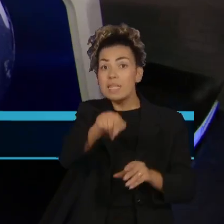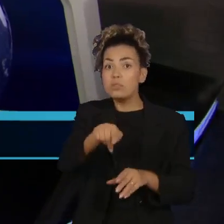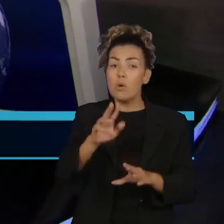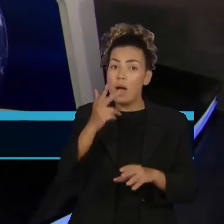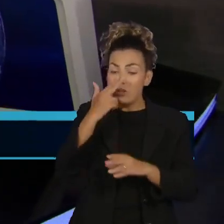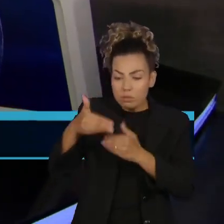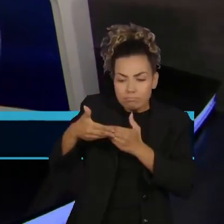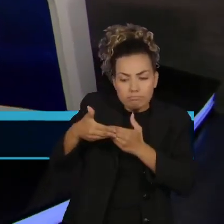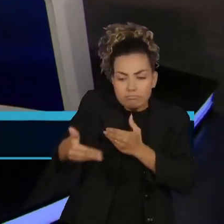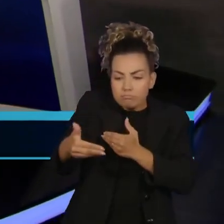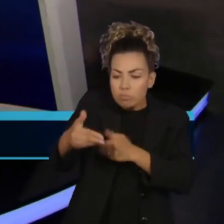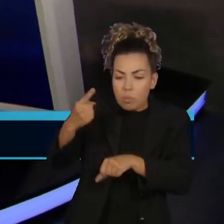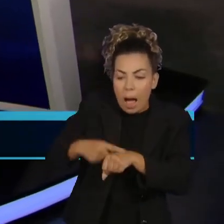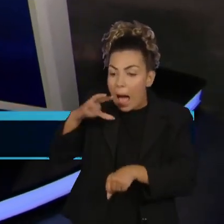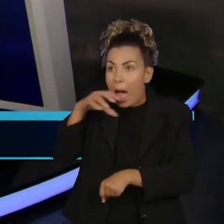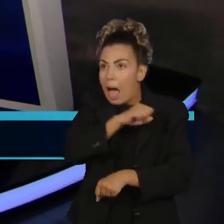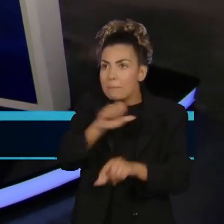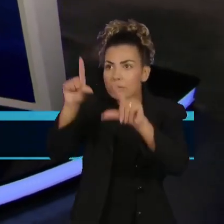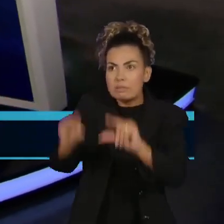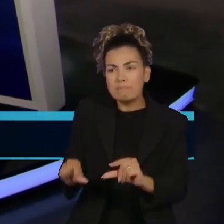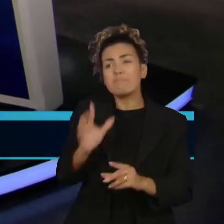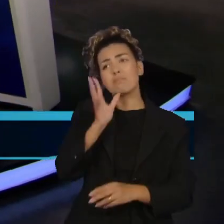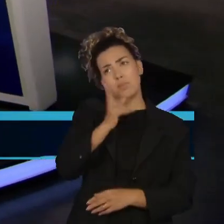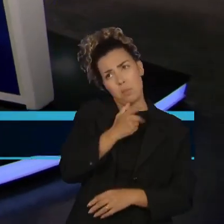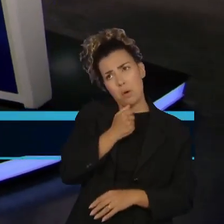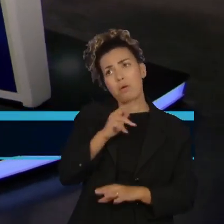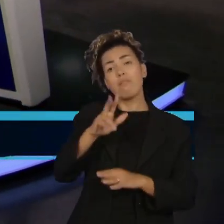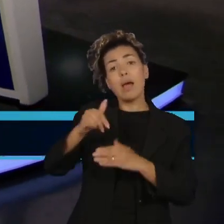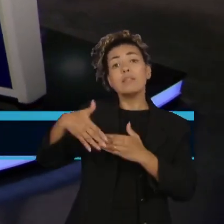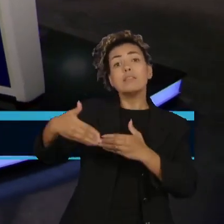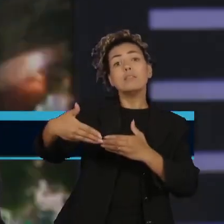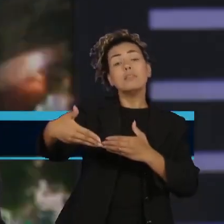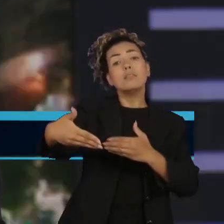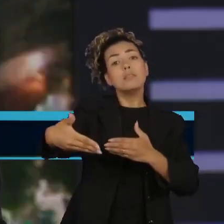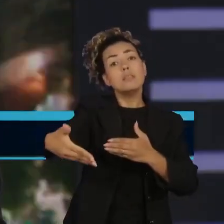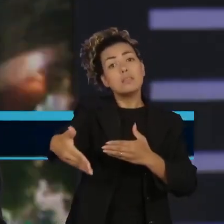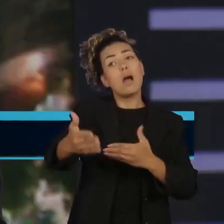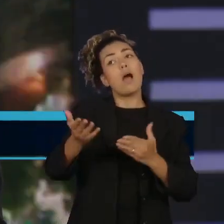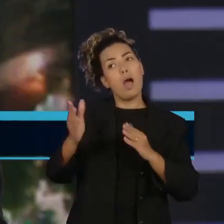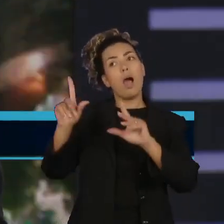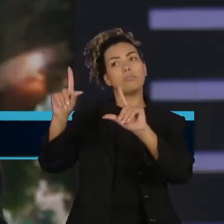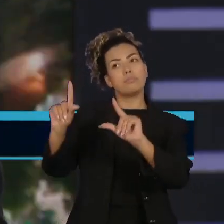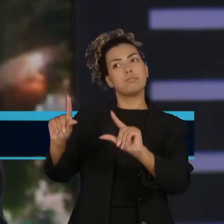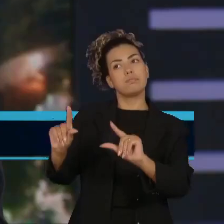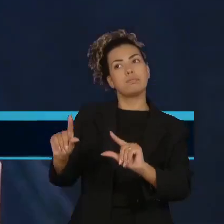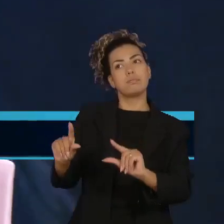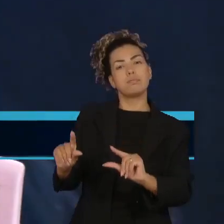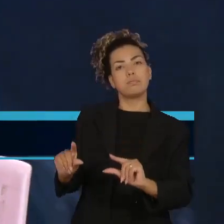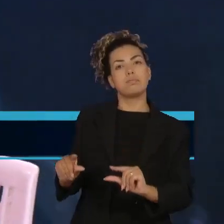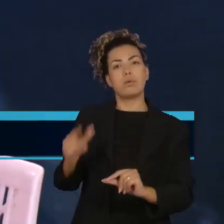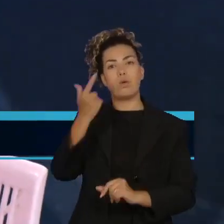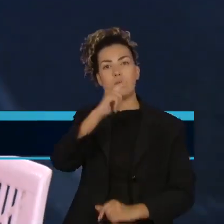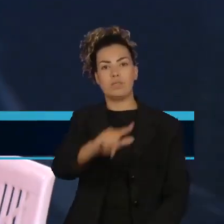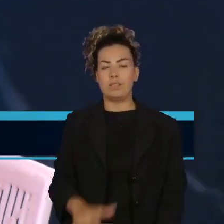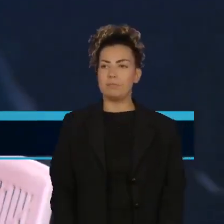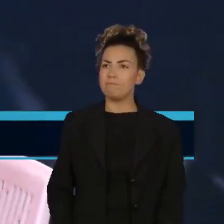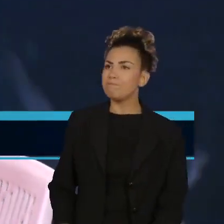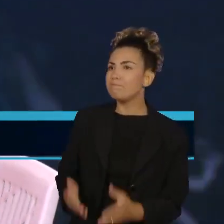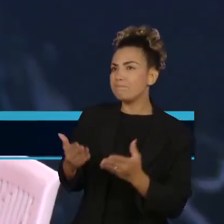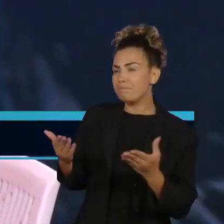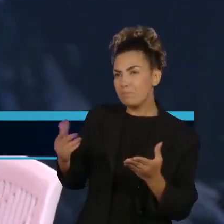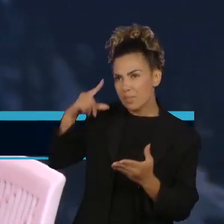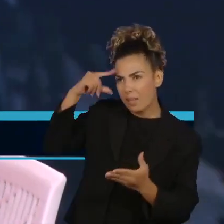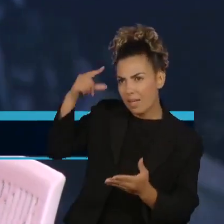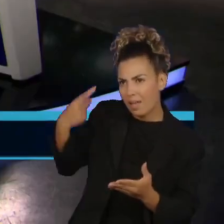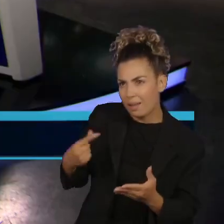prazo, é muito pouco provável que mexa, mas começa a dar um sinal de que no médio prazo pode alterar. E, Hélida, a gente sabe que a inflação dos alimentos